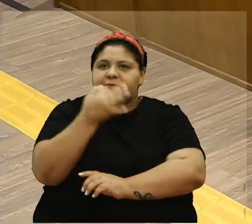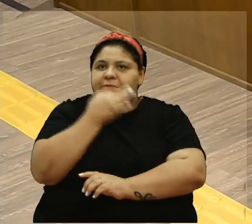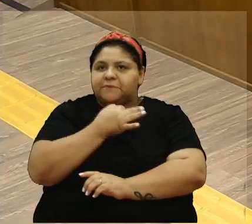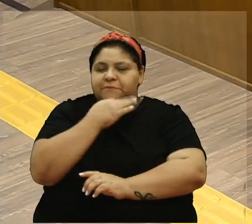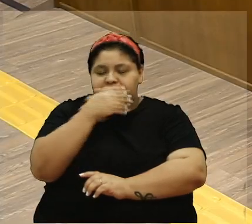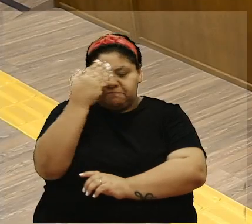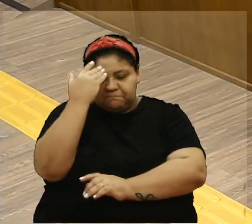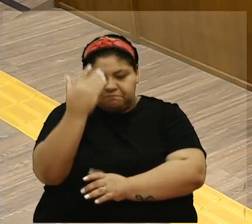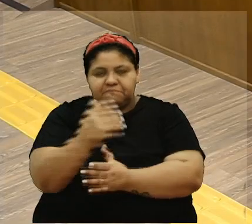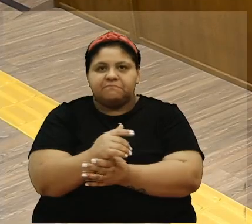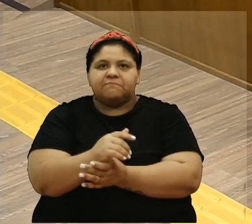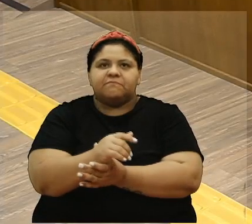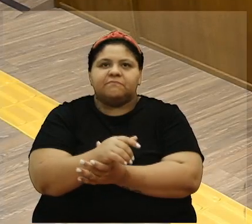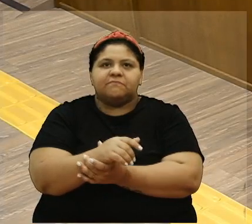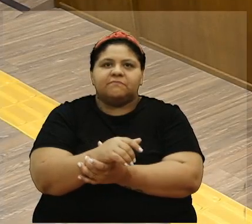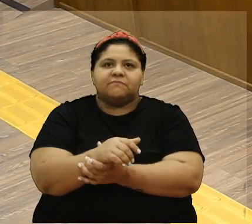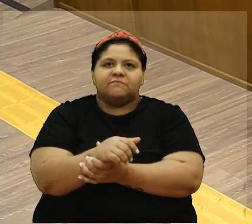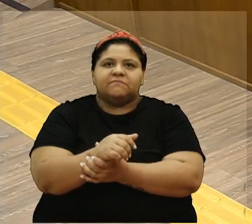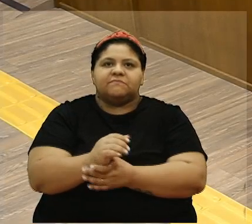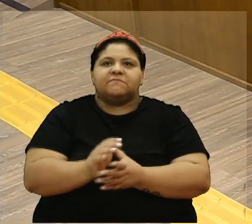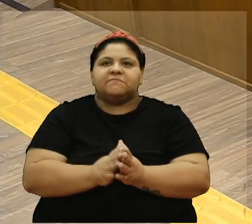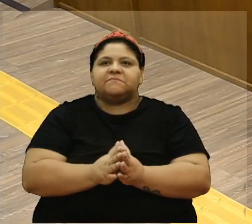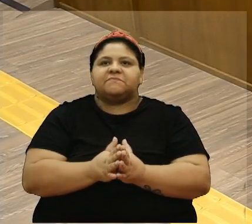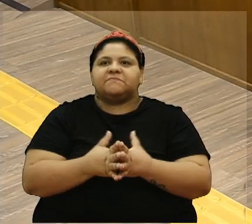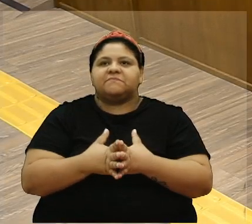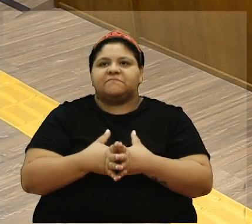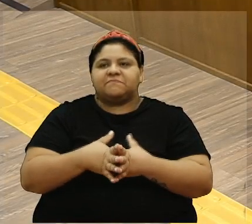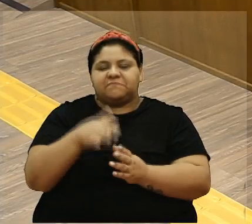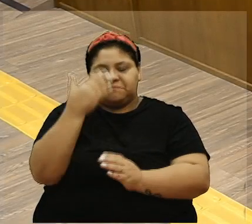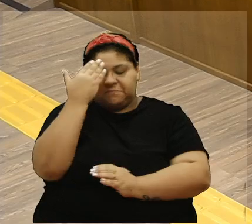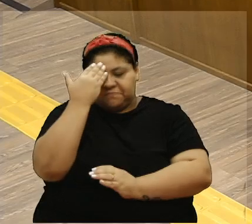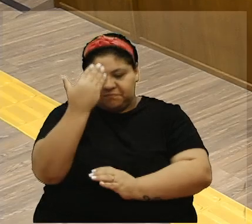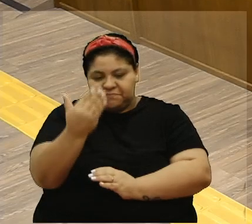Obrigado, vereador Rafael. Deixa eu só recolher meus exames aqui. Obrigado.